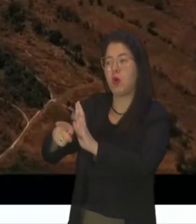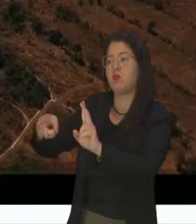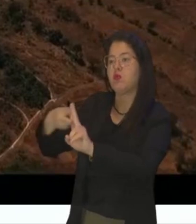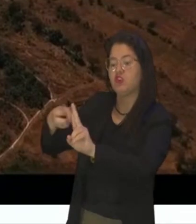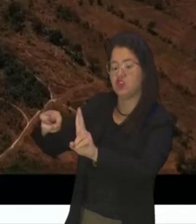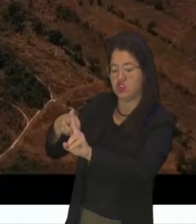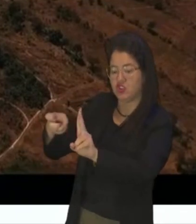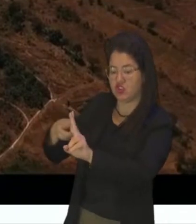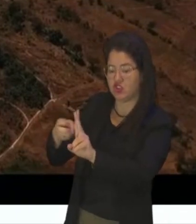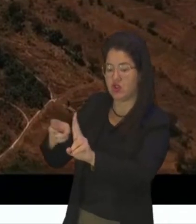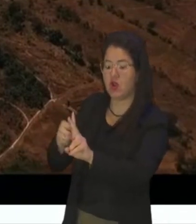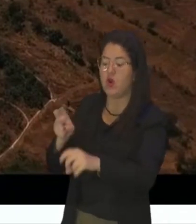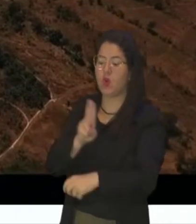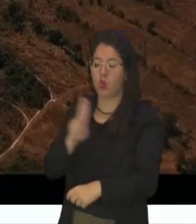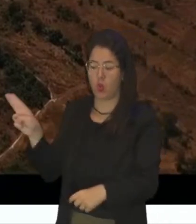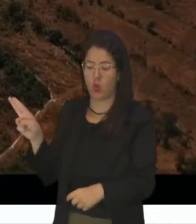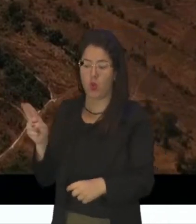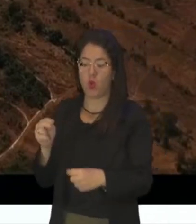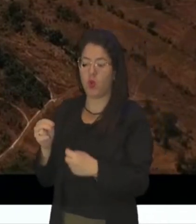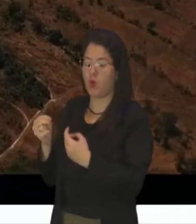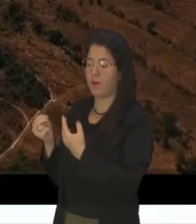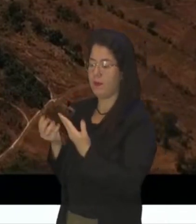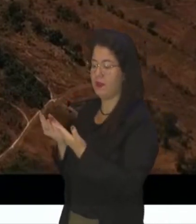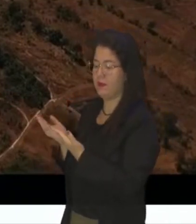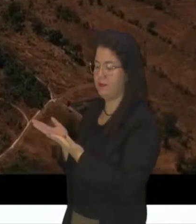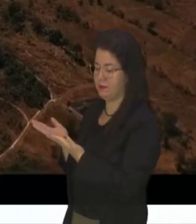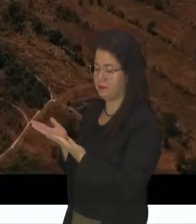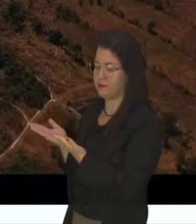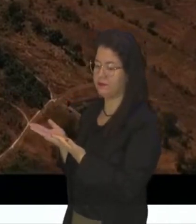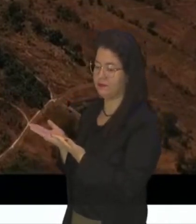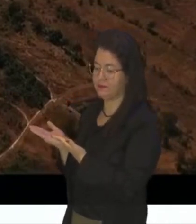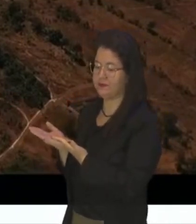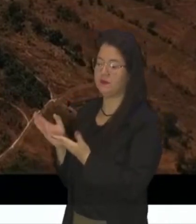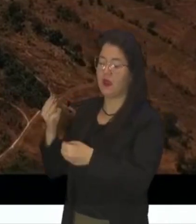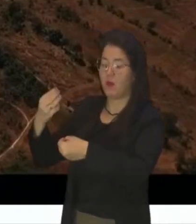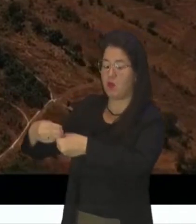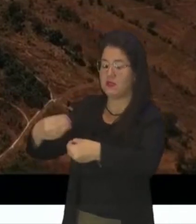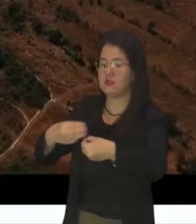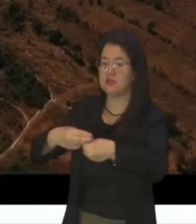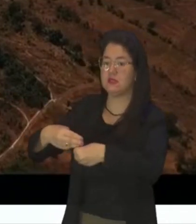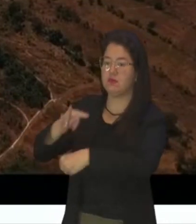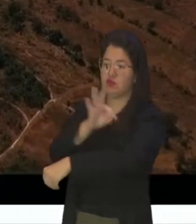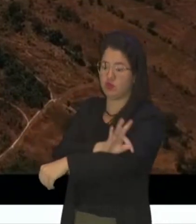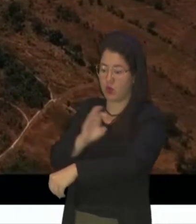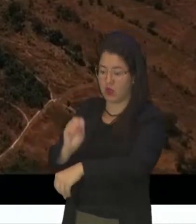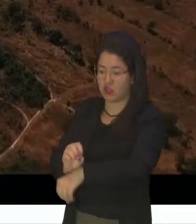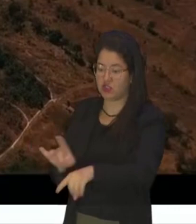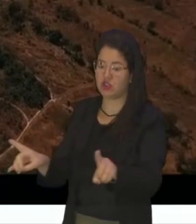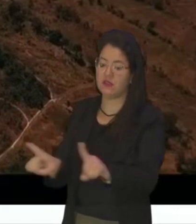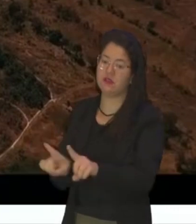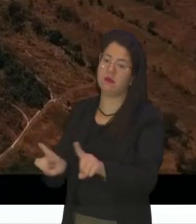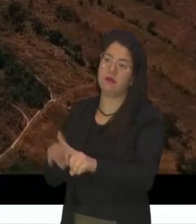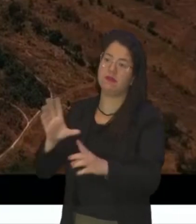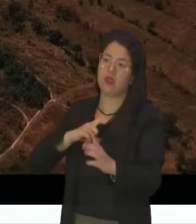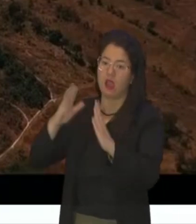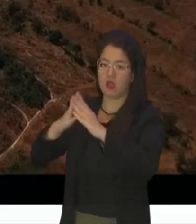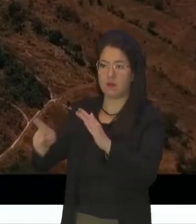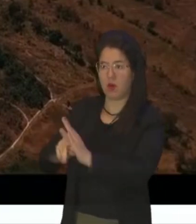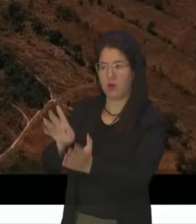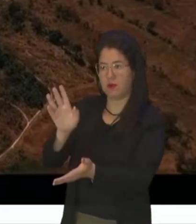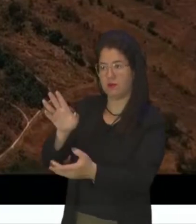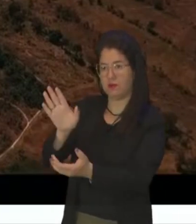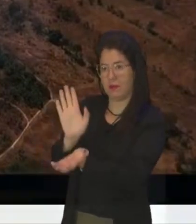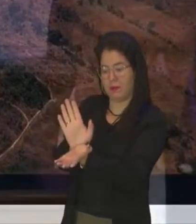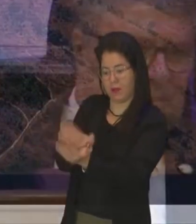aí, no município de Tocantinha. E agora nós temos também a casa em Palmas, e